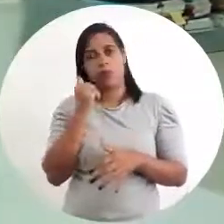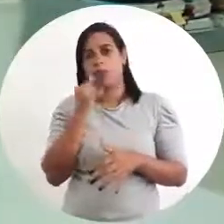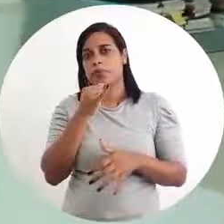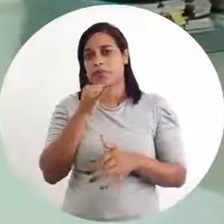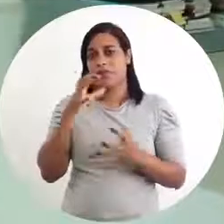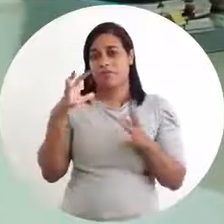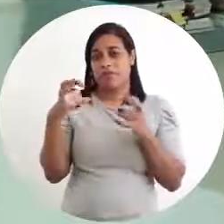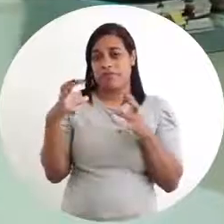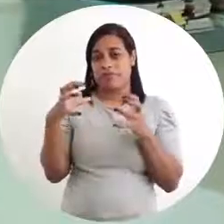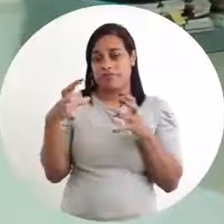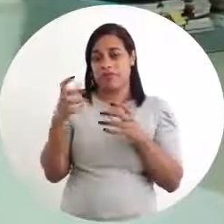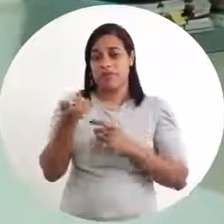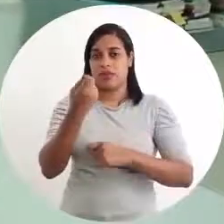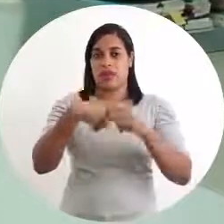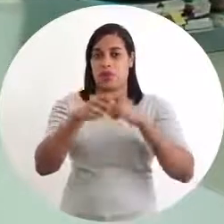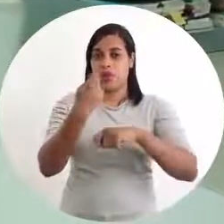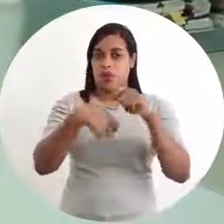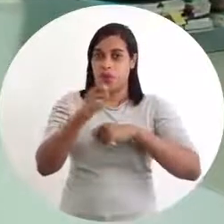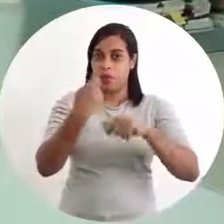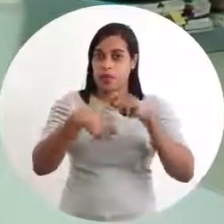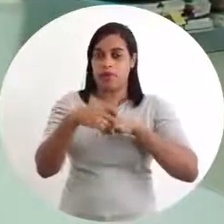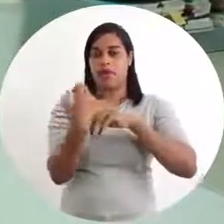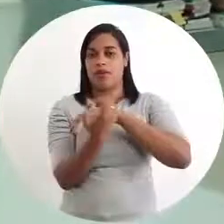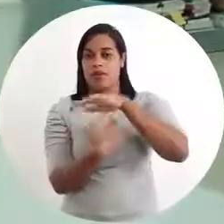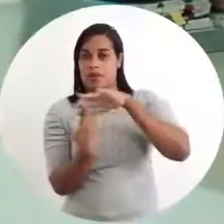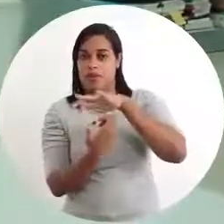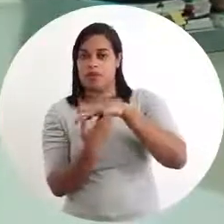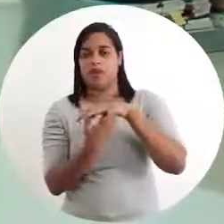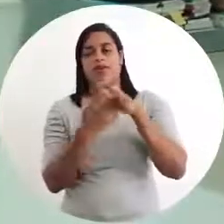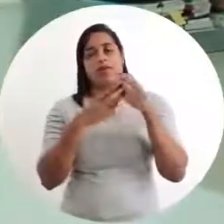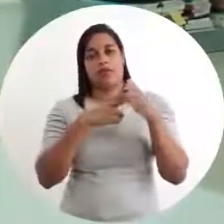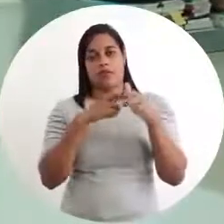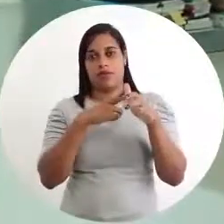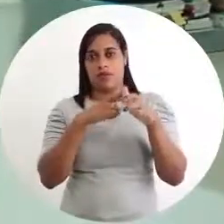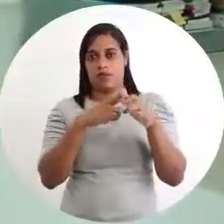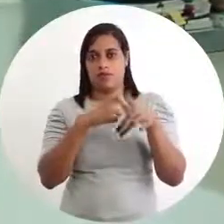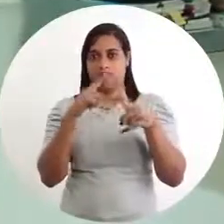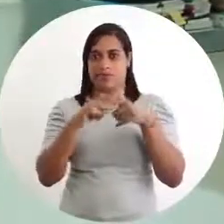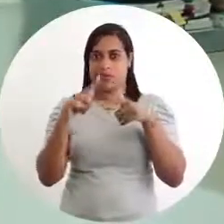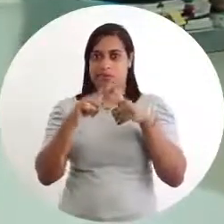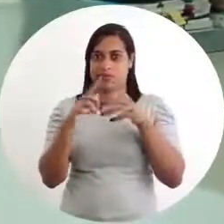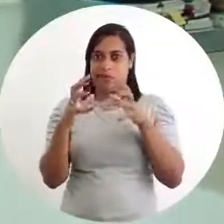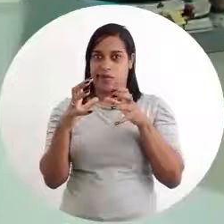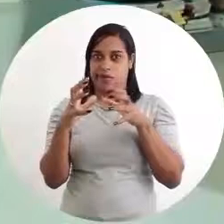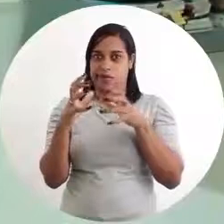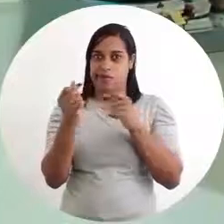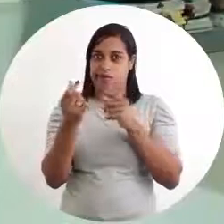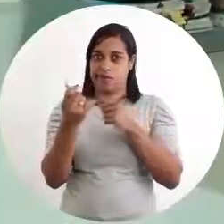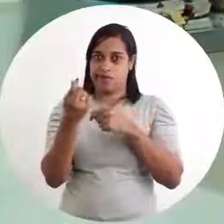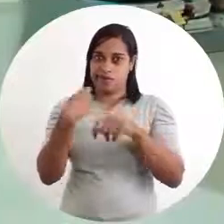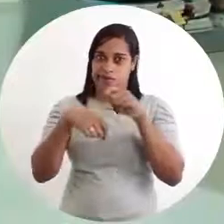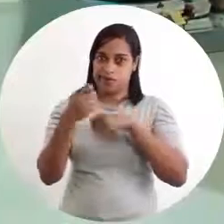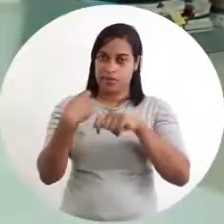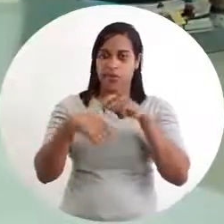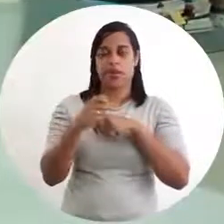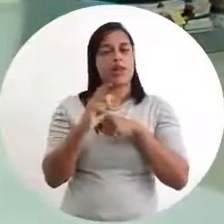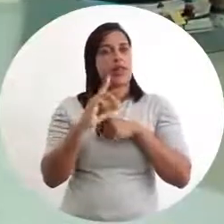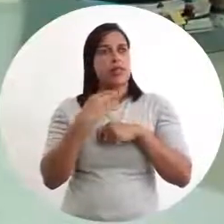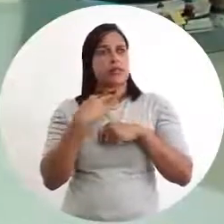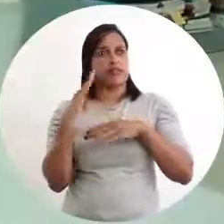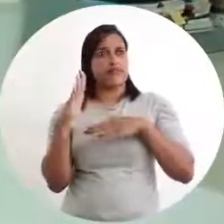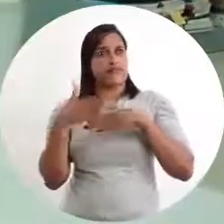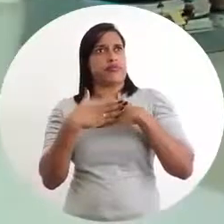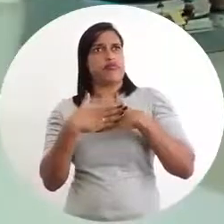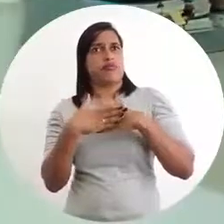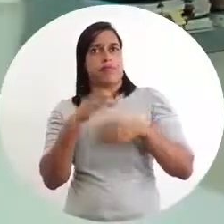de crise econômica. Então, a empresa que passa por crise econômica, ela não deve ser fechada,